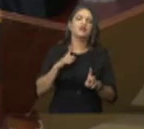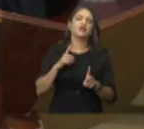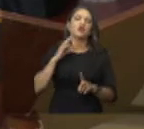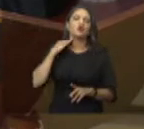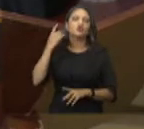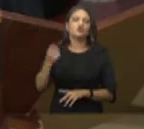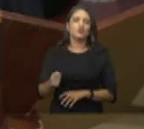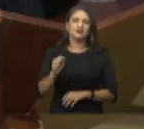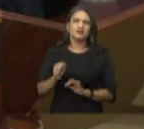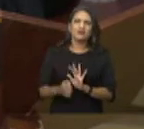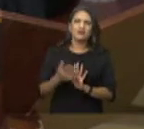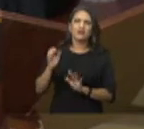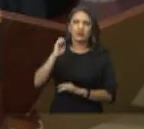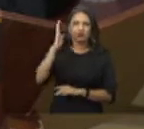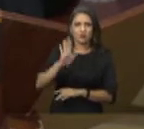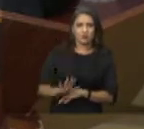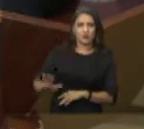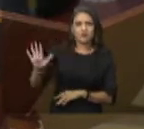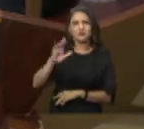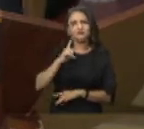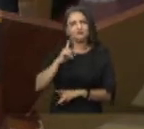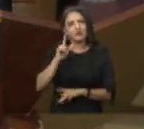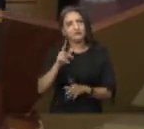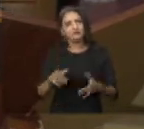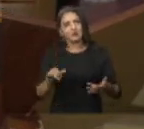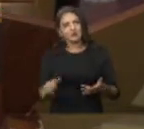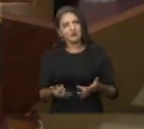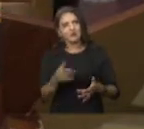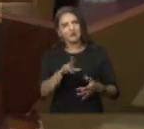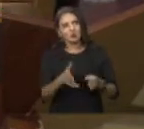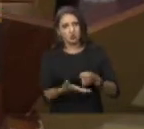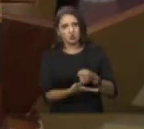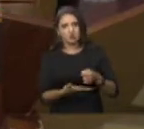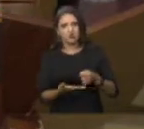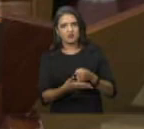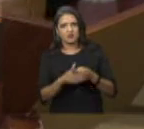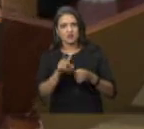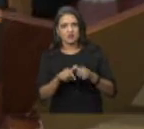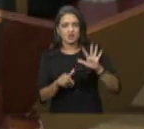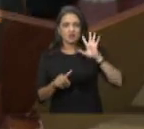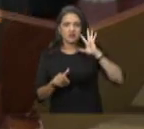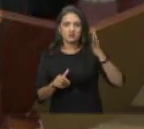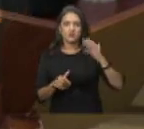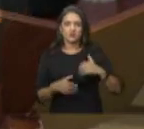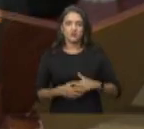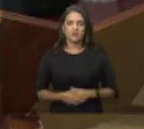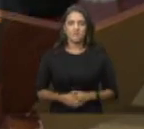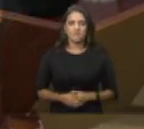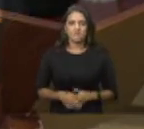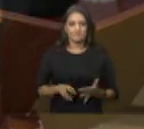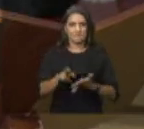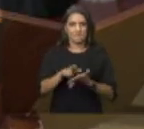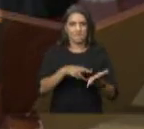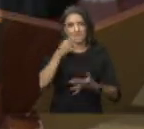e tribunais isso bem demonstrado no voto do eminente relator no início